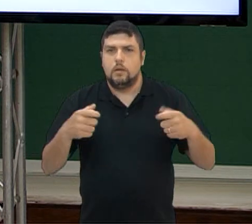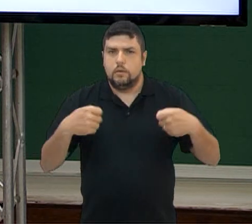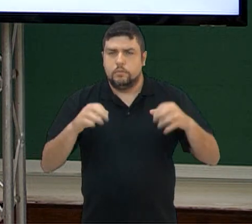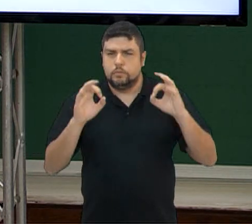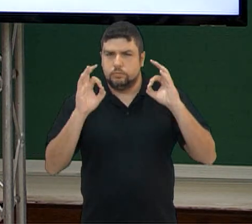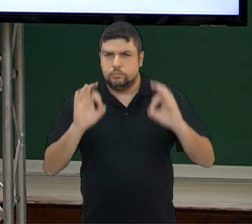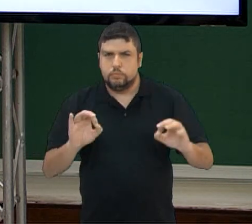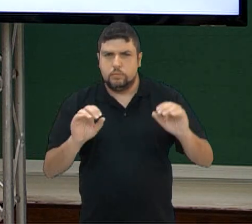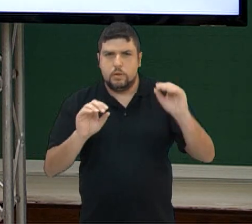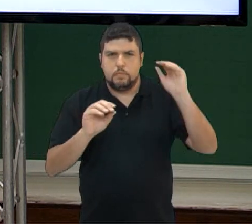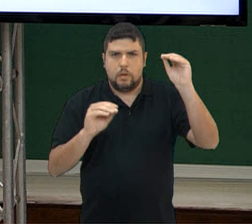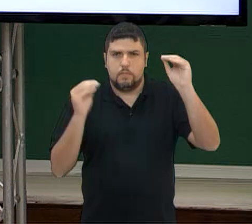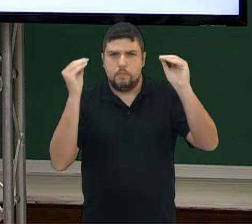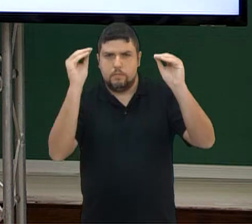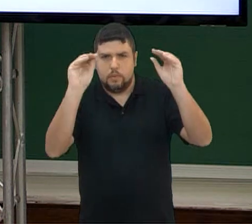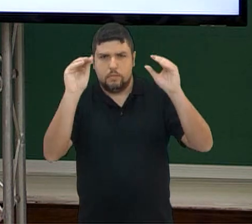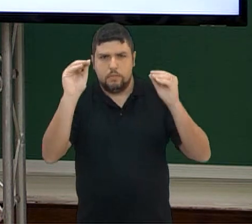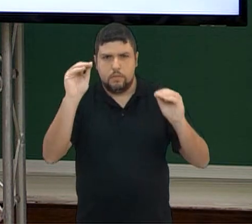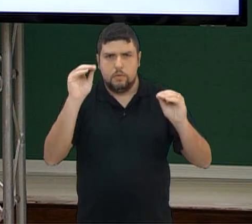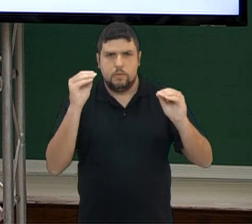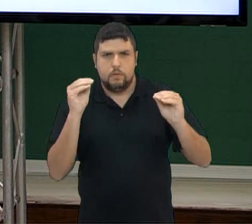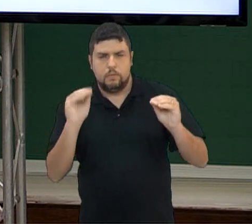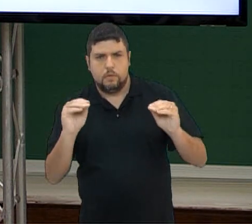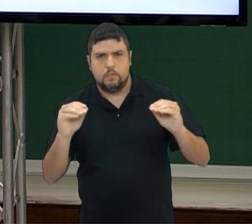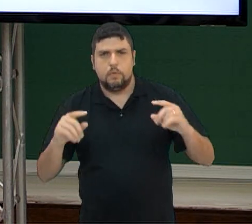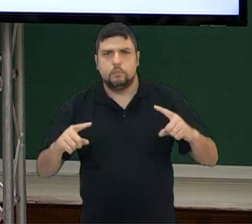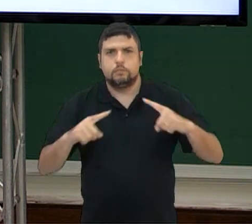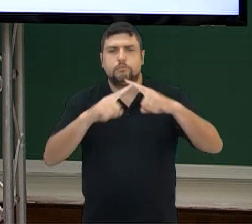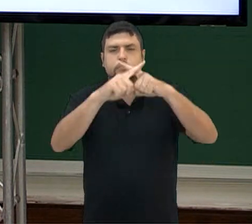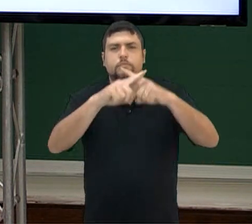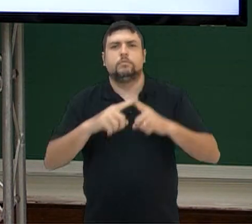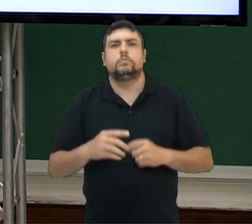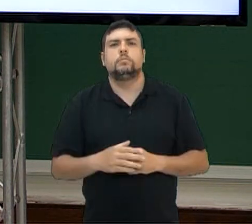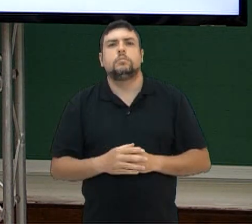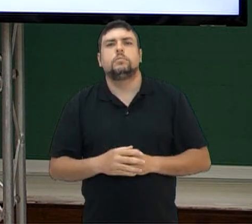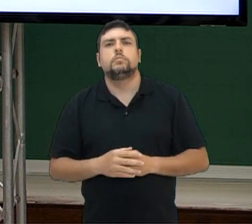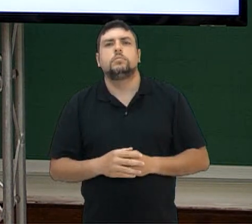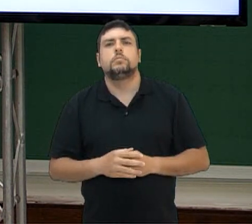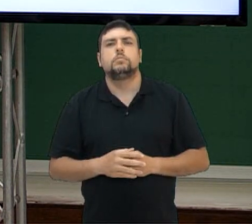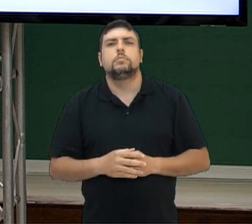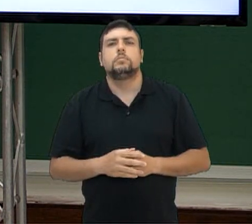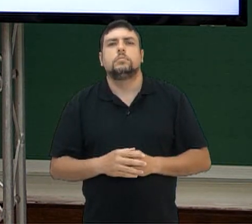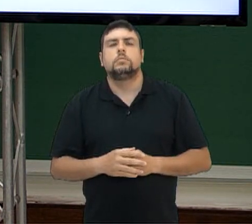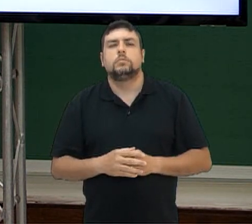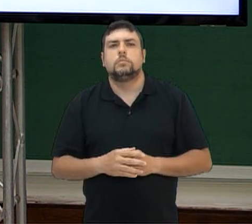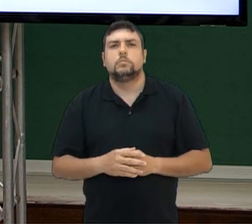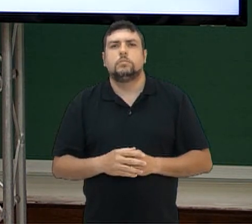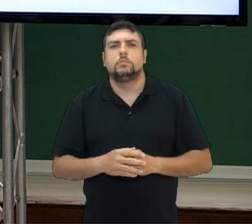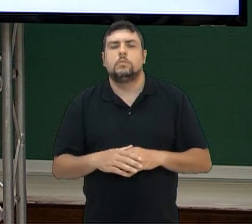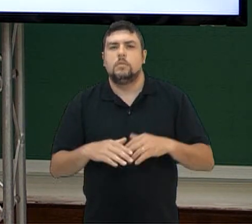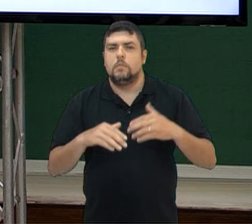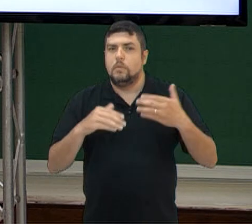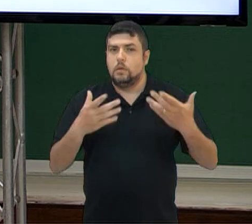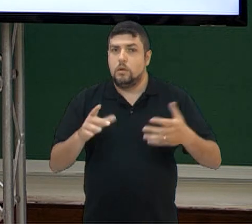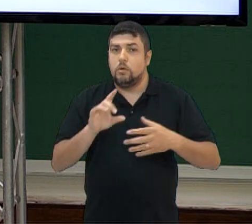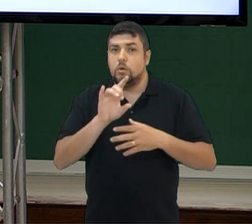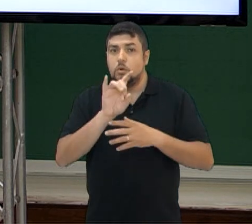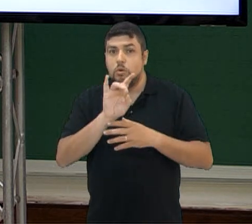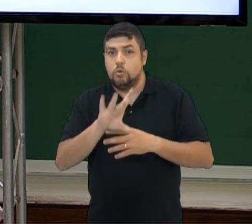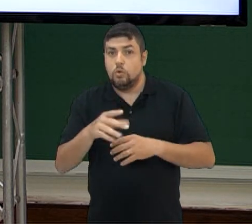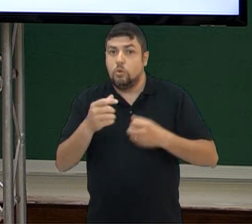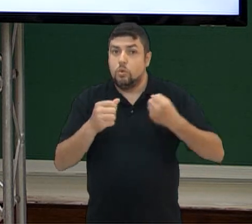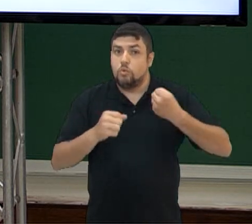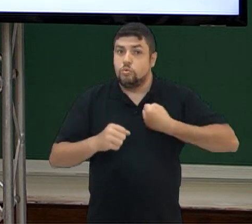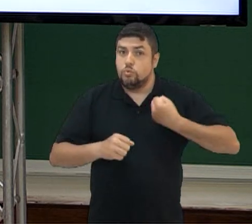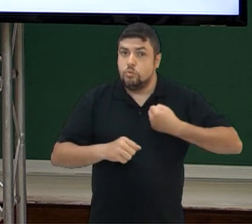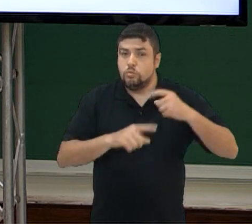eu, novamente, estou batendo bastante nessa tecla. Multiplica só os números. A raiz,